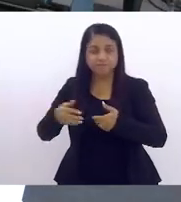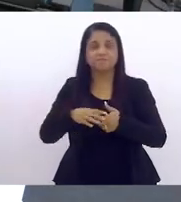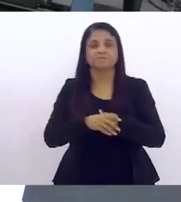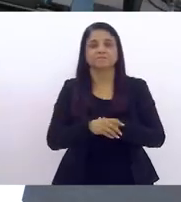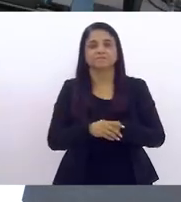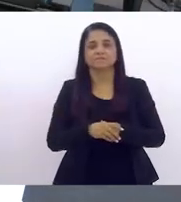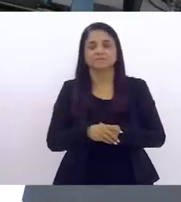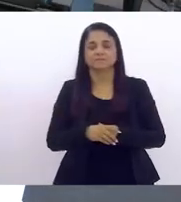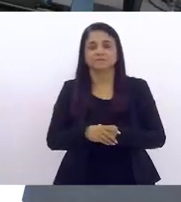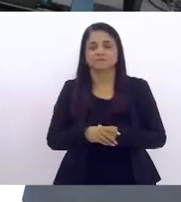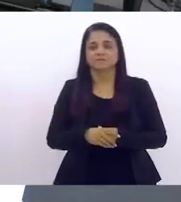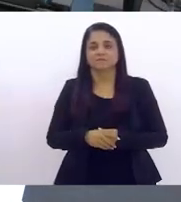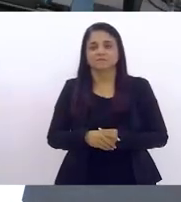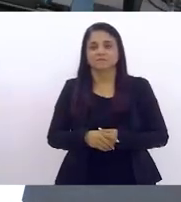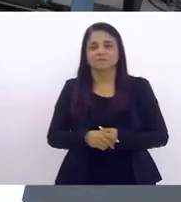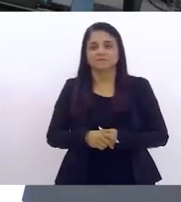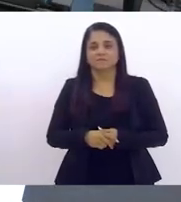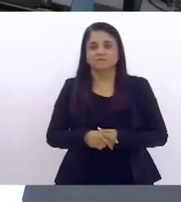Então,